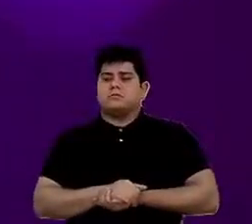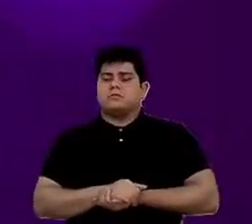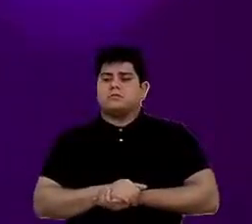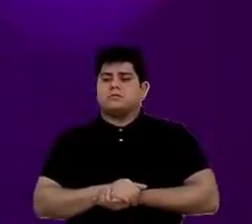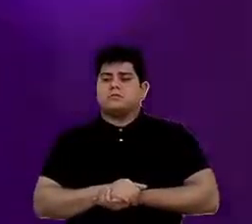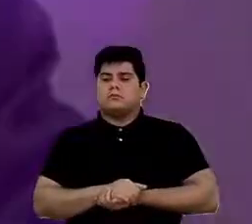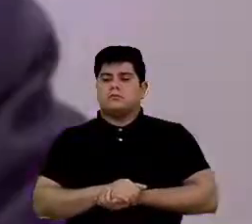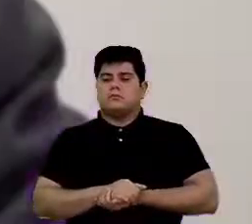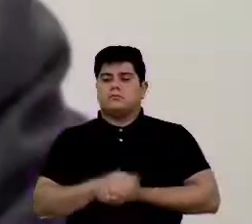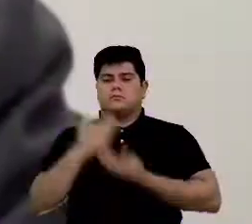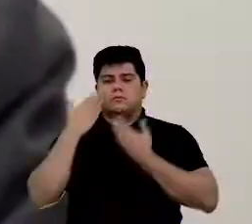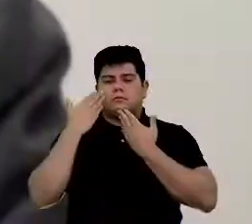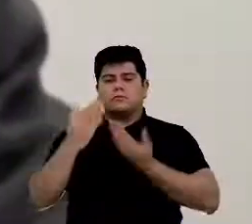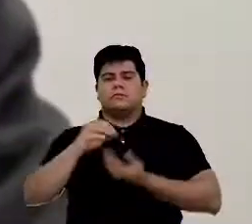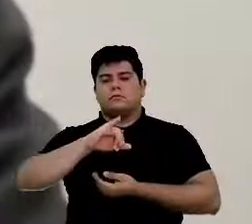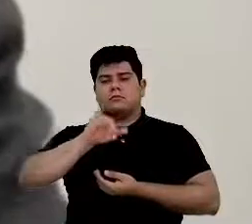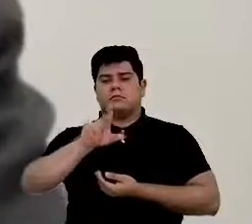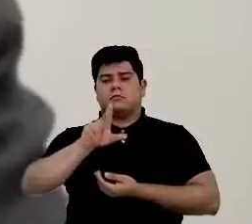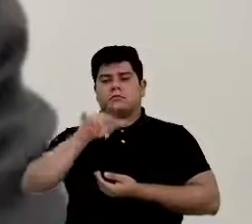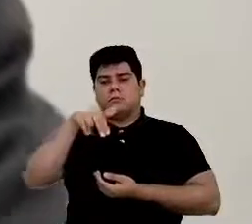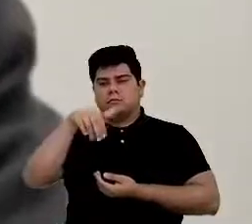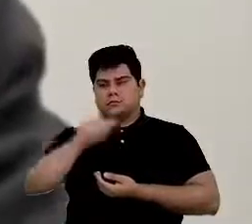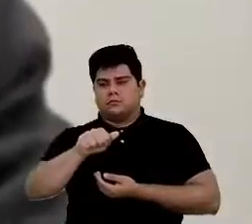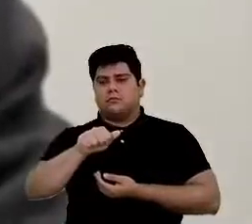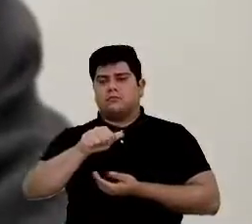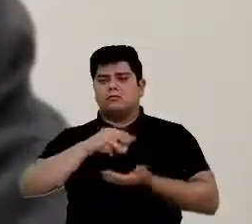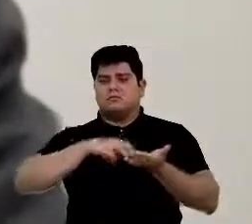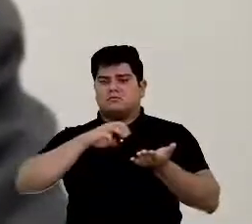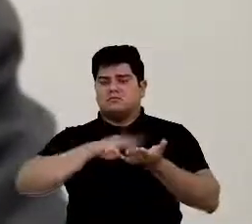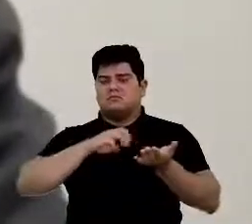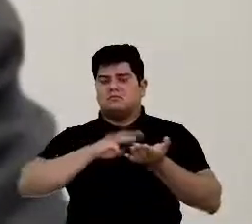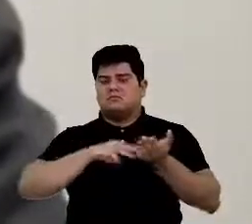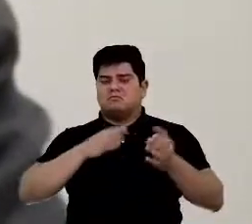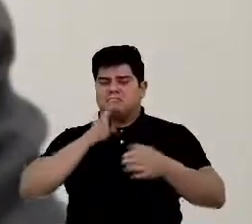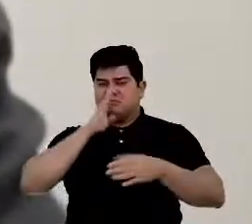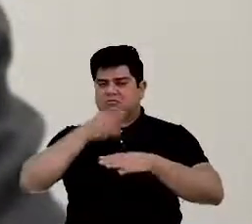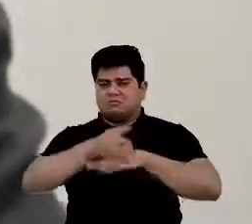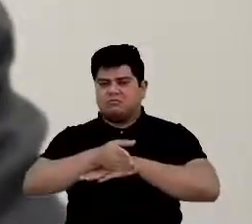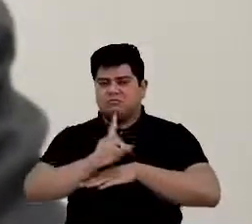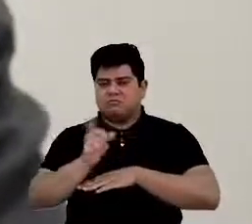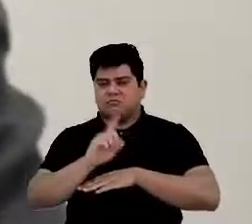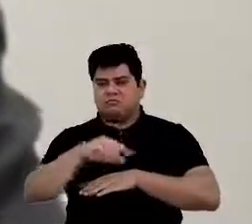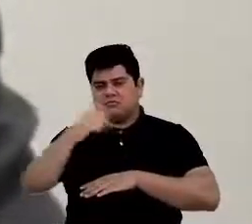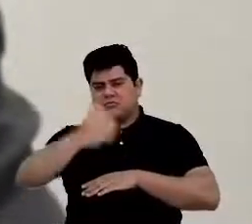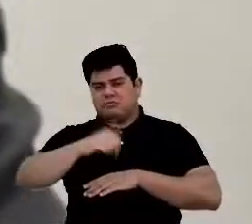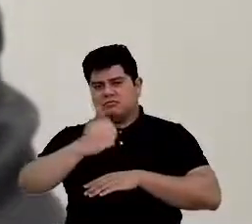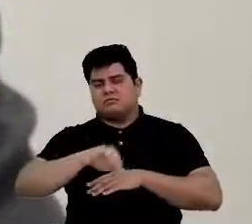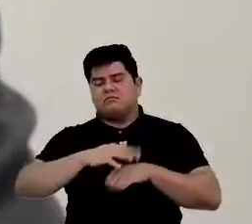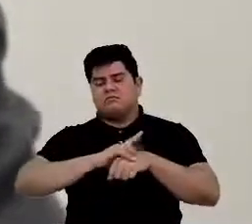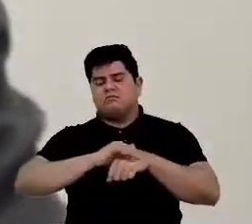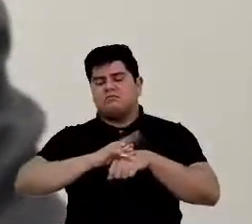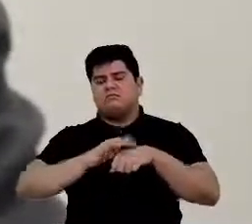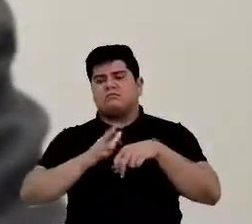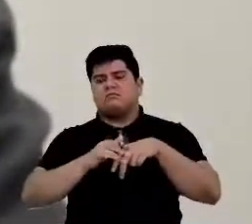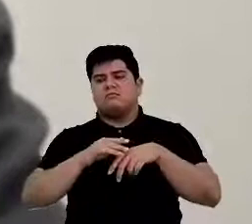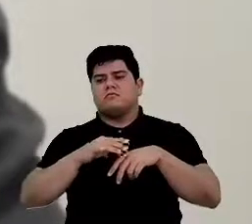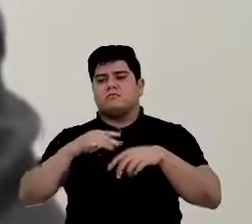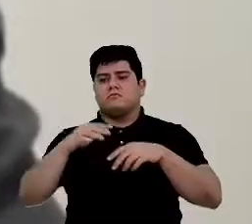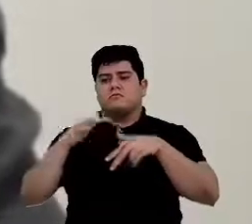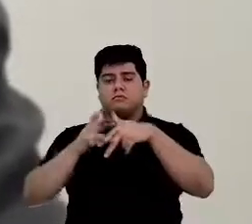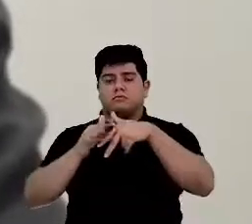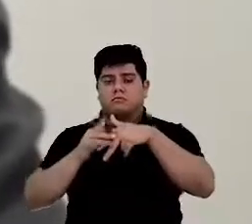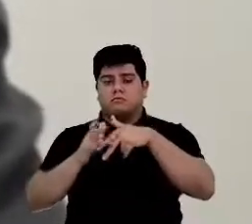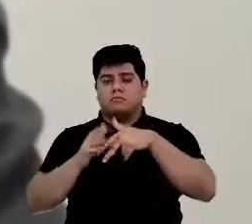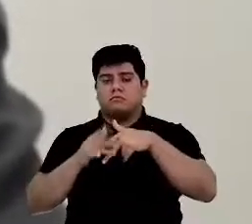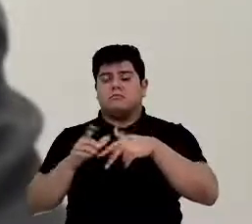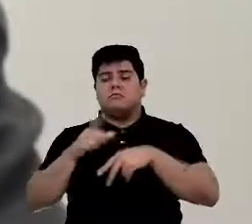Muito obrigado, Juliana. Realmente, os métodos não invasivos aí na análise da doença coronária nos pacientes de baixo risco têm ajudado muito a